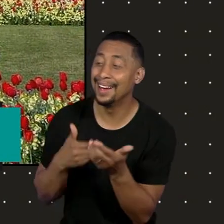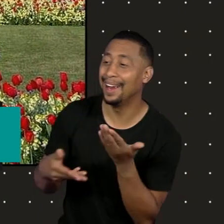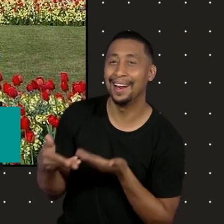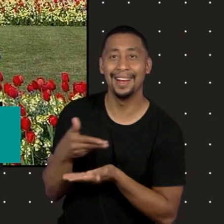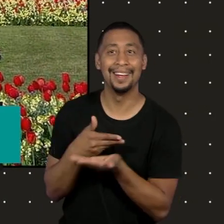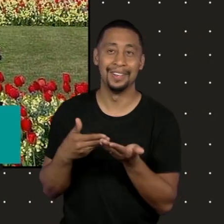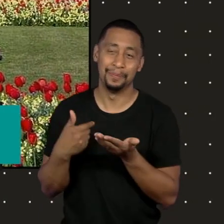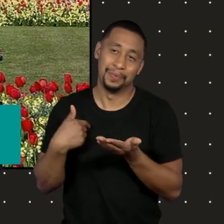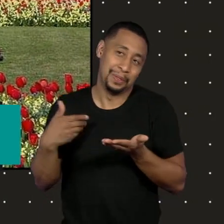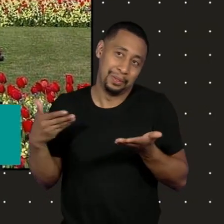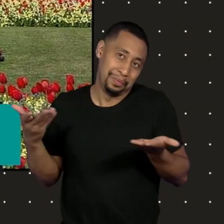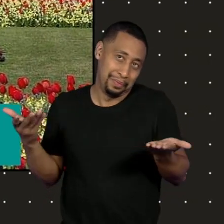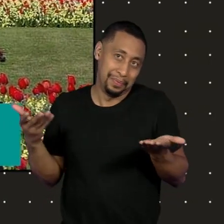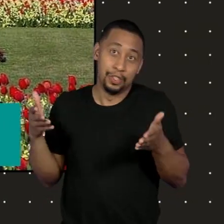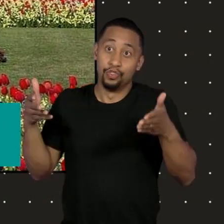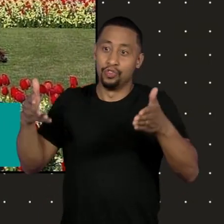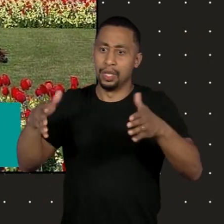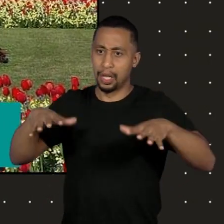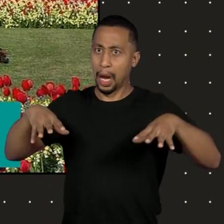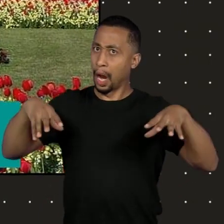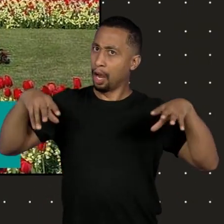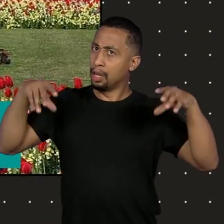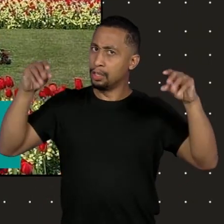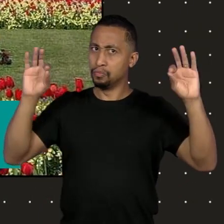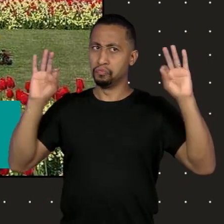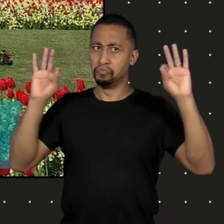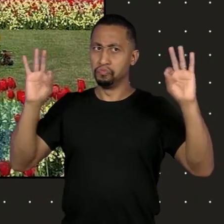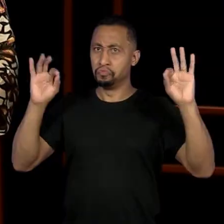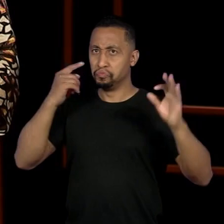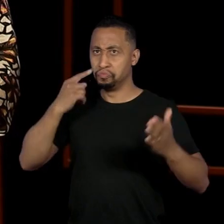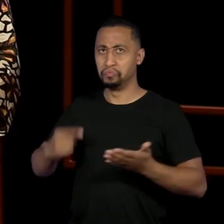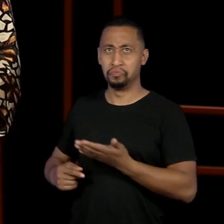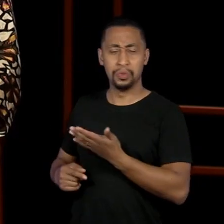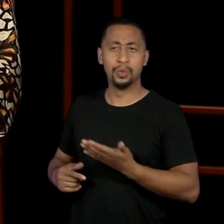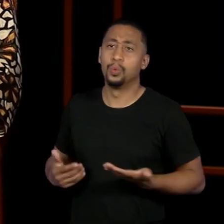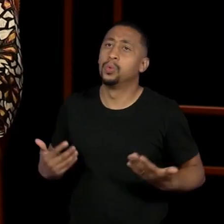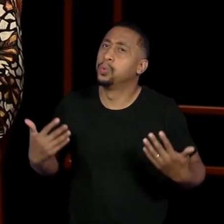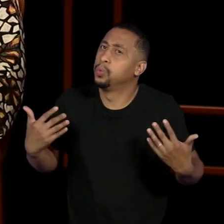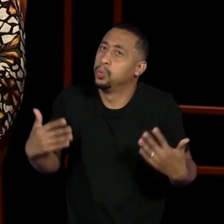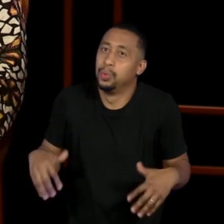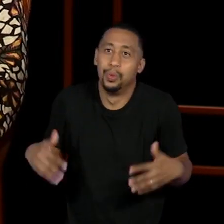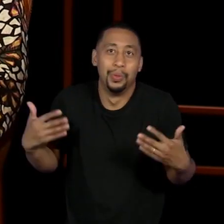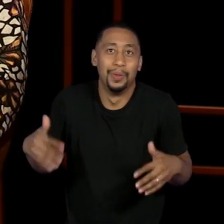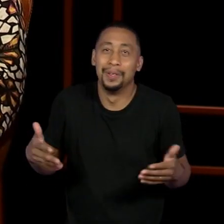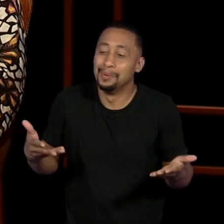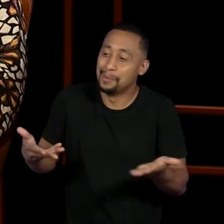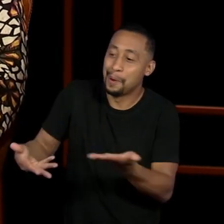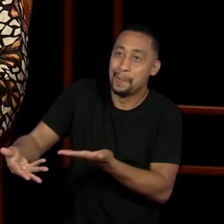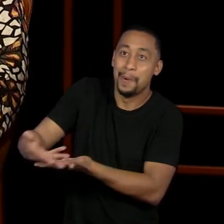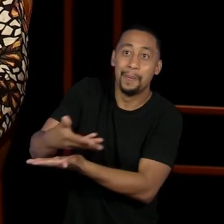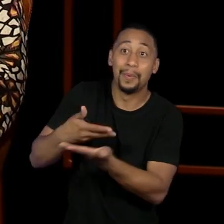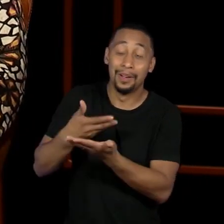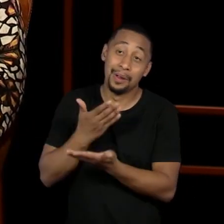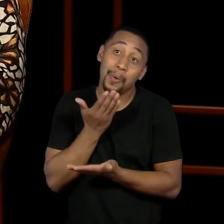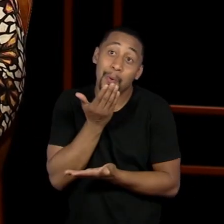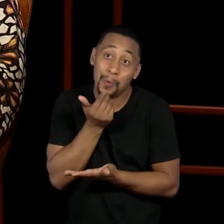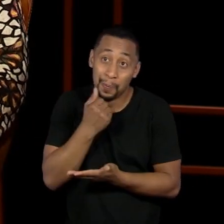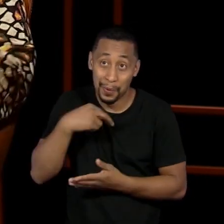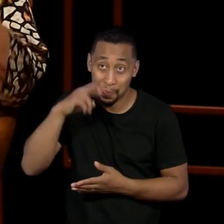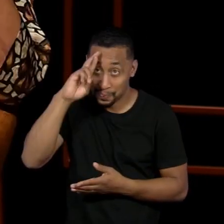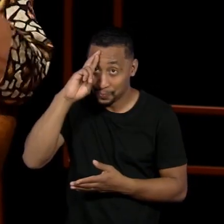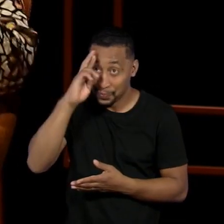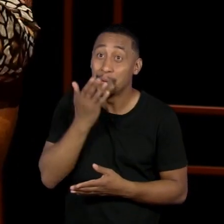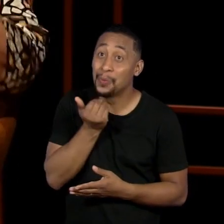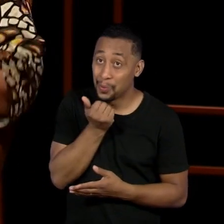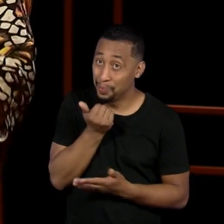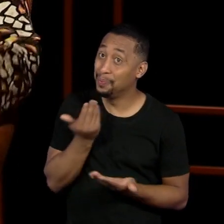eu cheguei lá, em Buckingham, aquela coisa toda, eram mesas redondas. E fui. E foi lá, e foi ao almoço, e